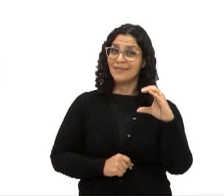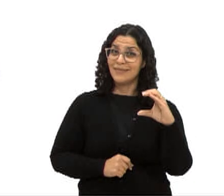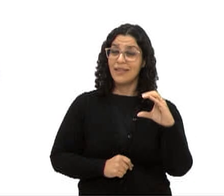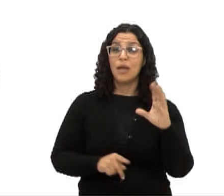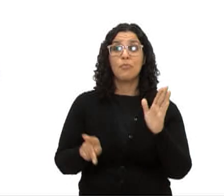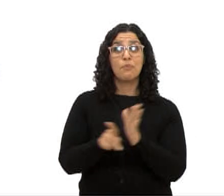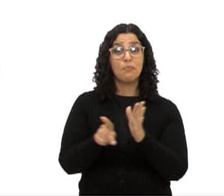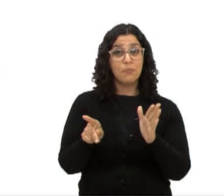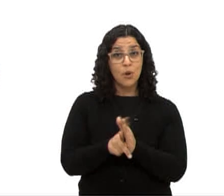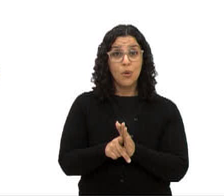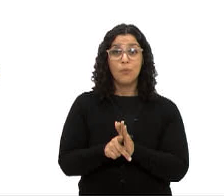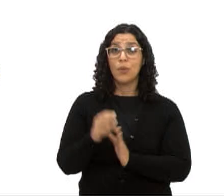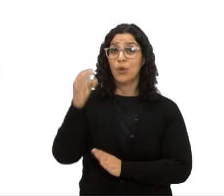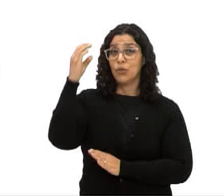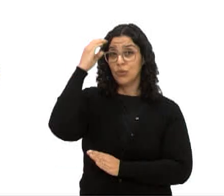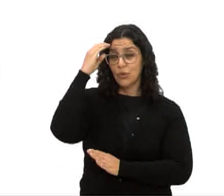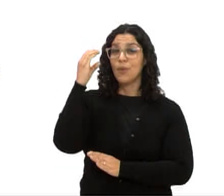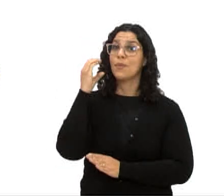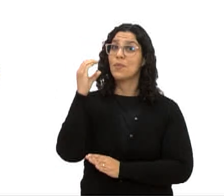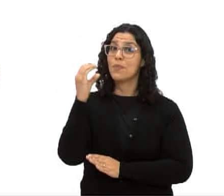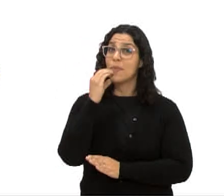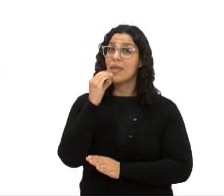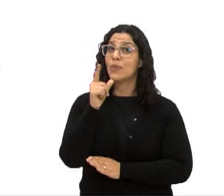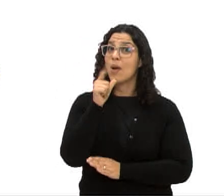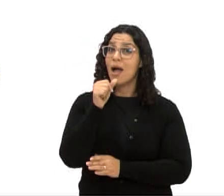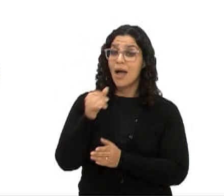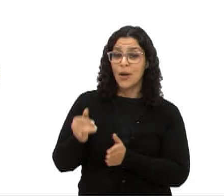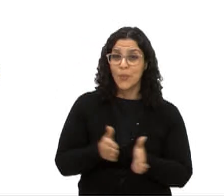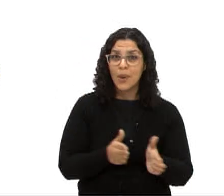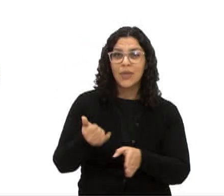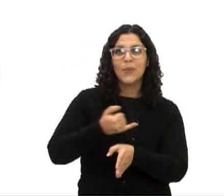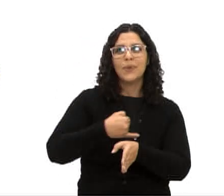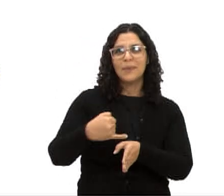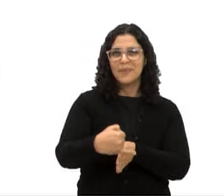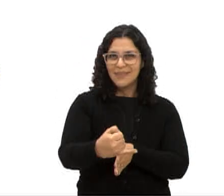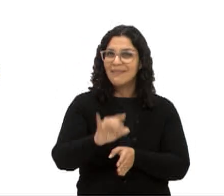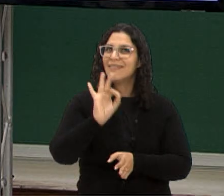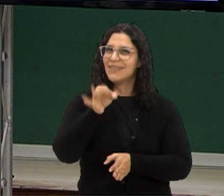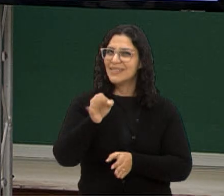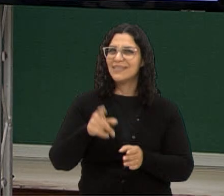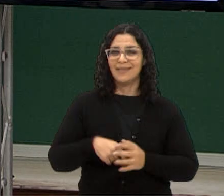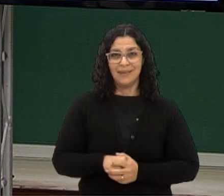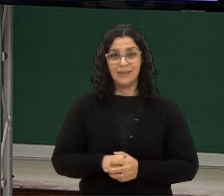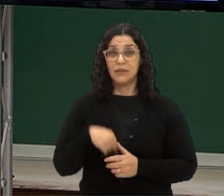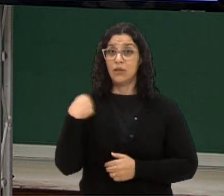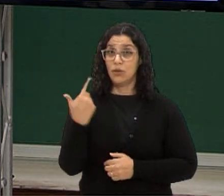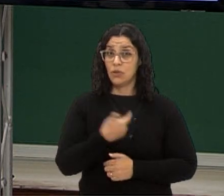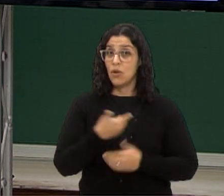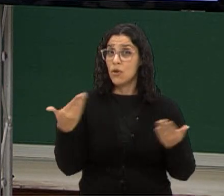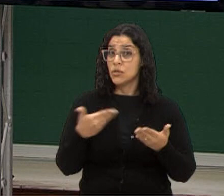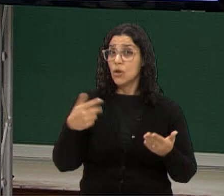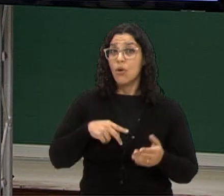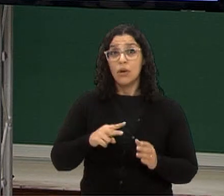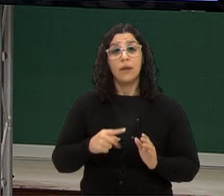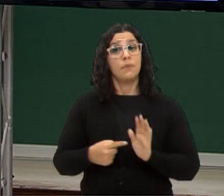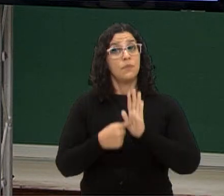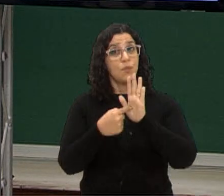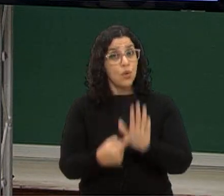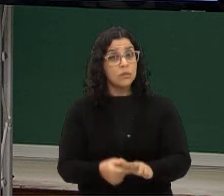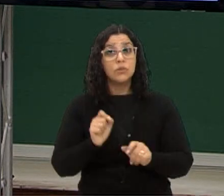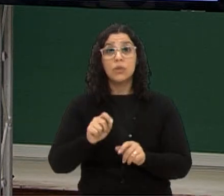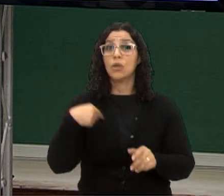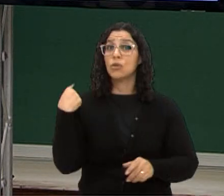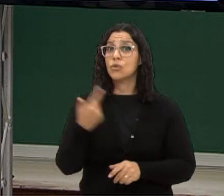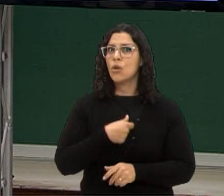Foi proclamada por Dom Pedro às margens do rio Ipiranga. Então, aqui nós temos, reforçando a ideia